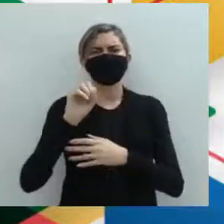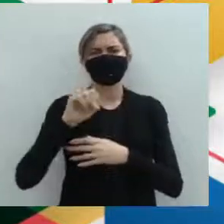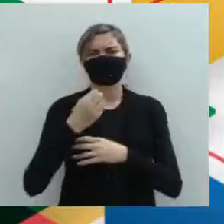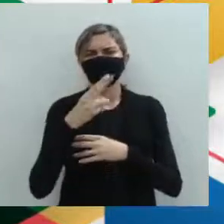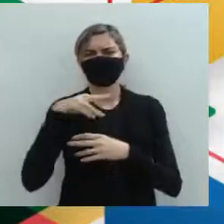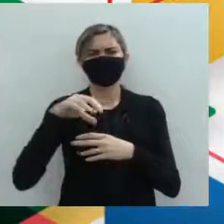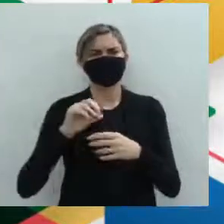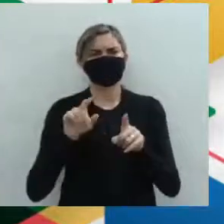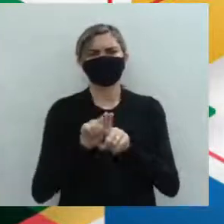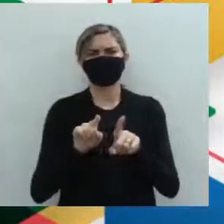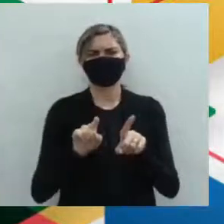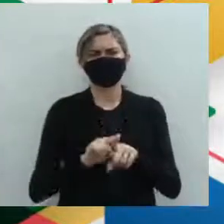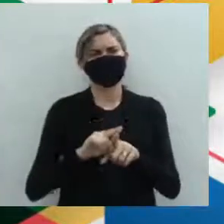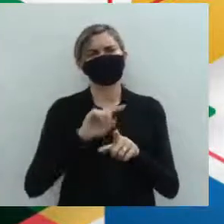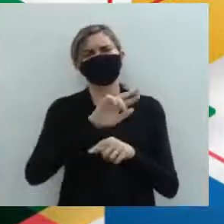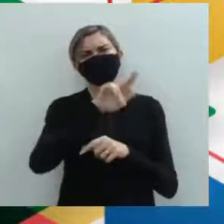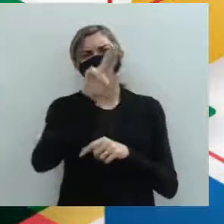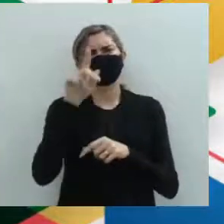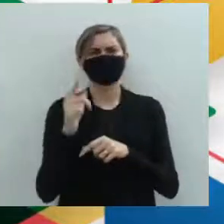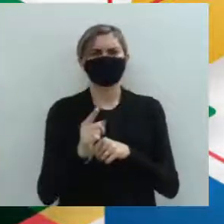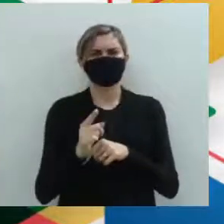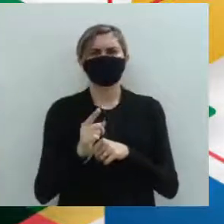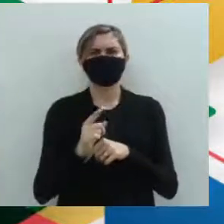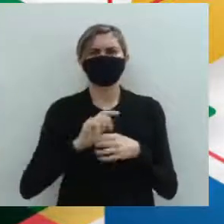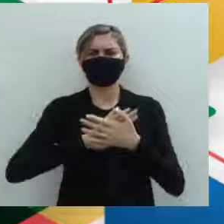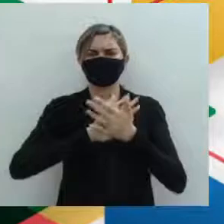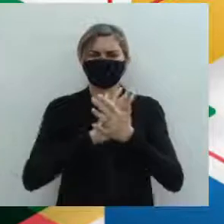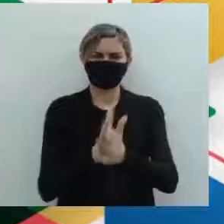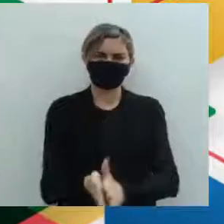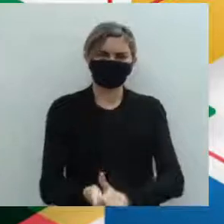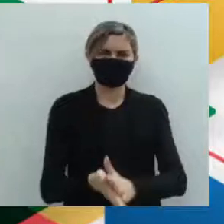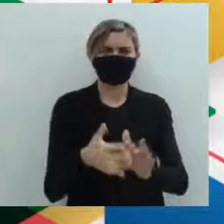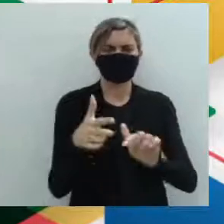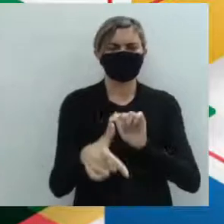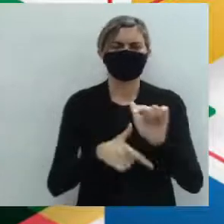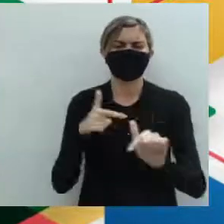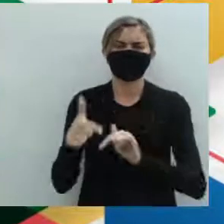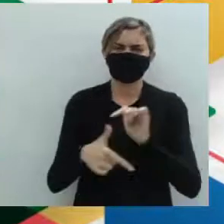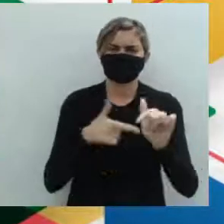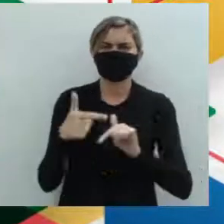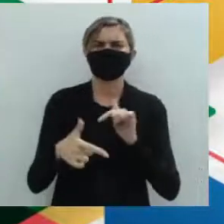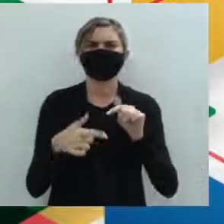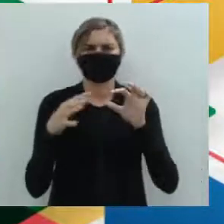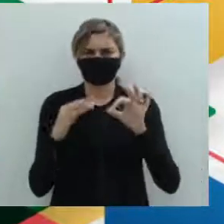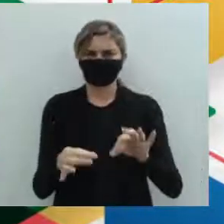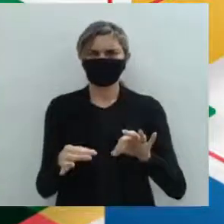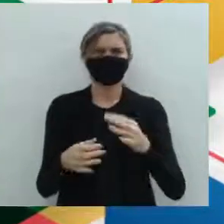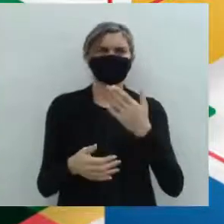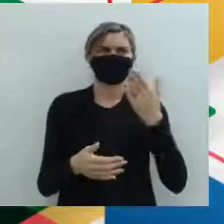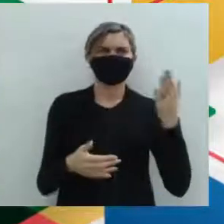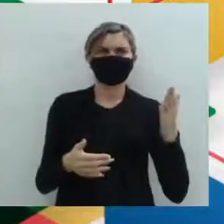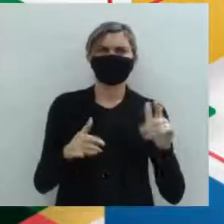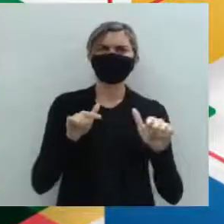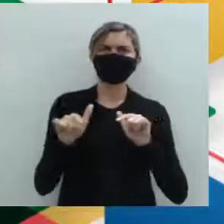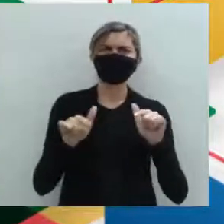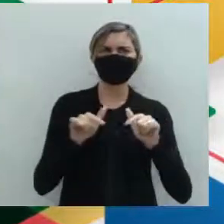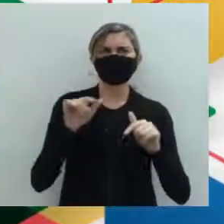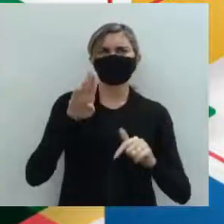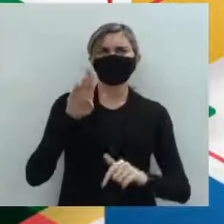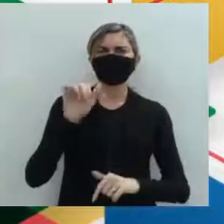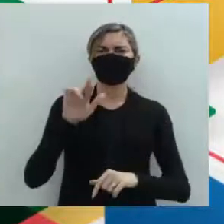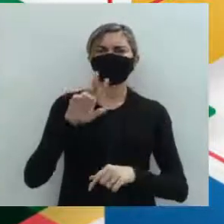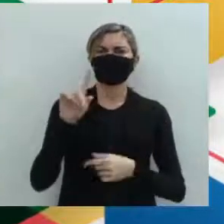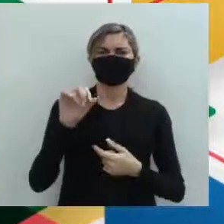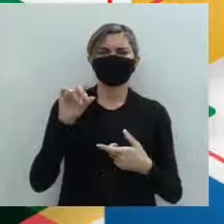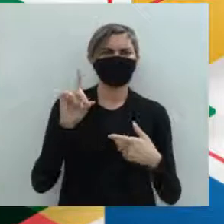consumo, mas também como um elemento de exploração do trabalho, certo? Os trabalhadores uberizados, trabalhadores